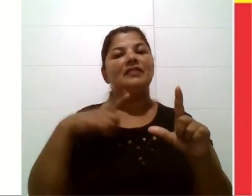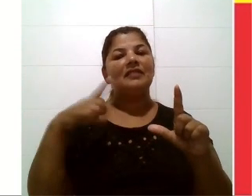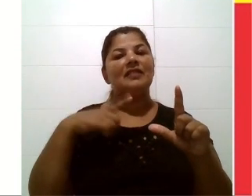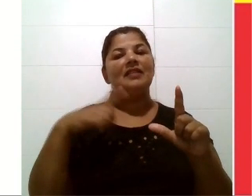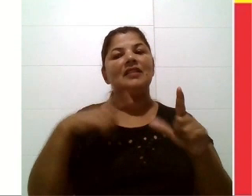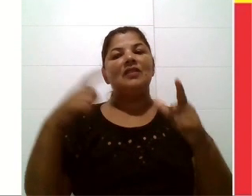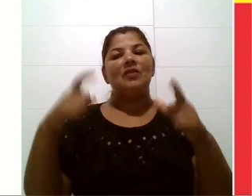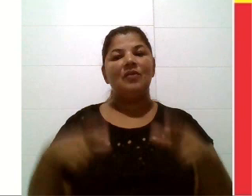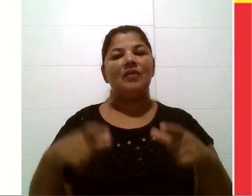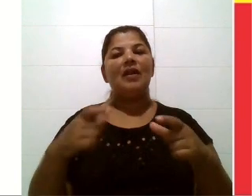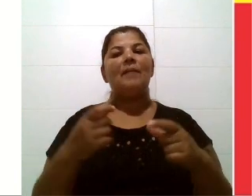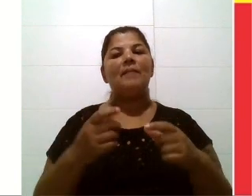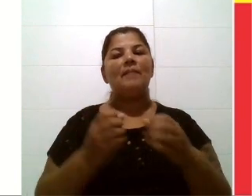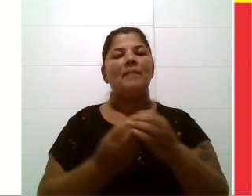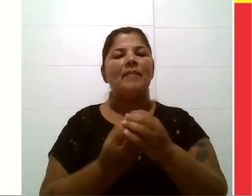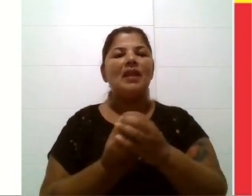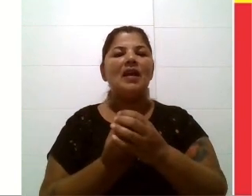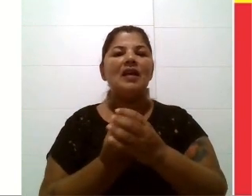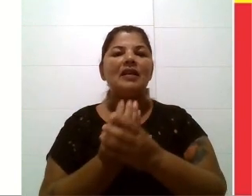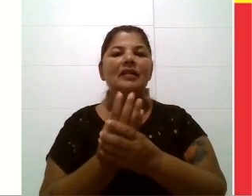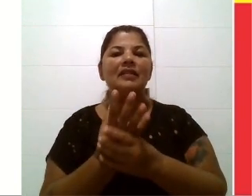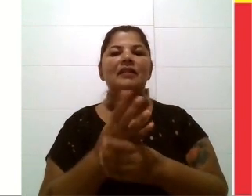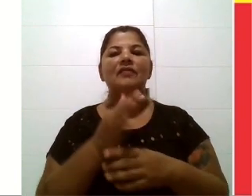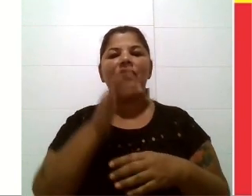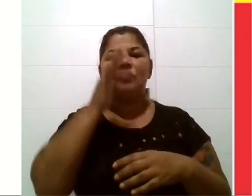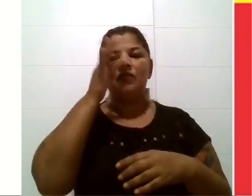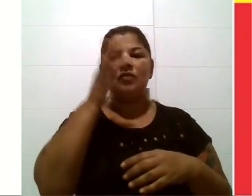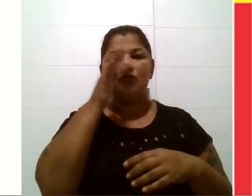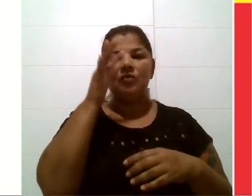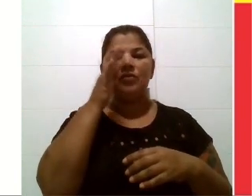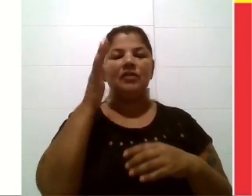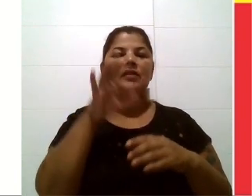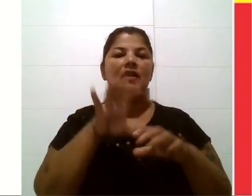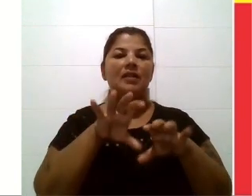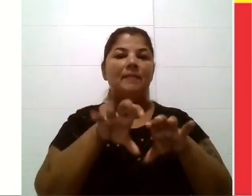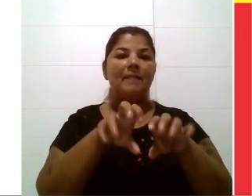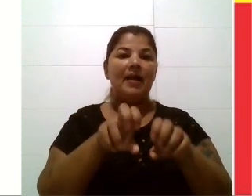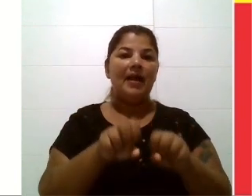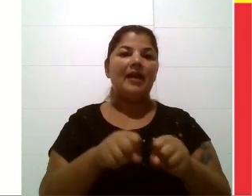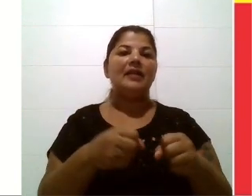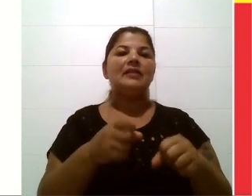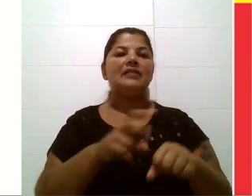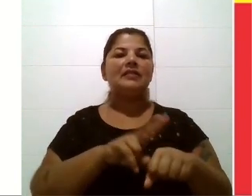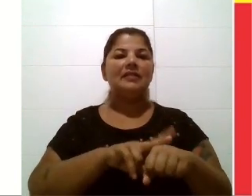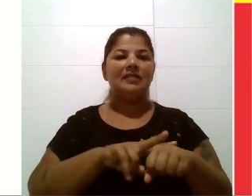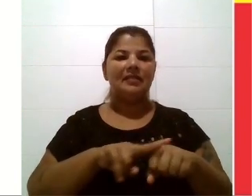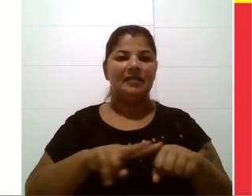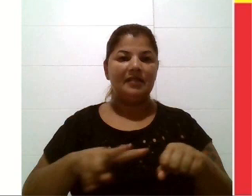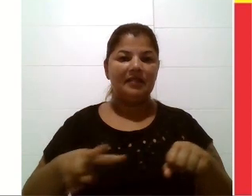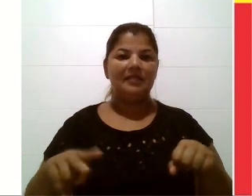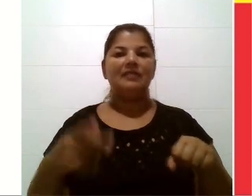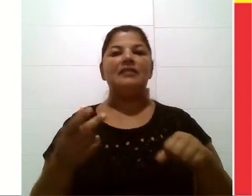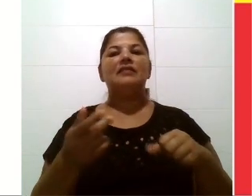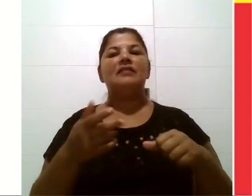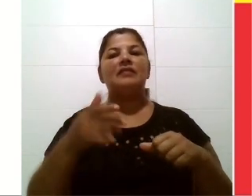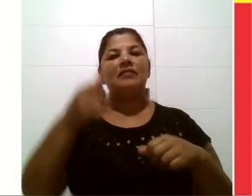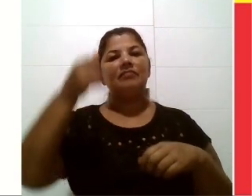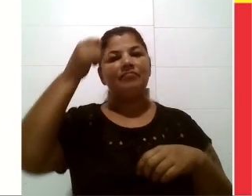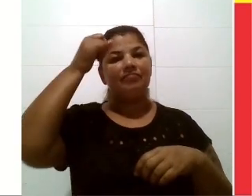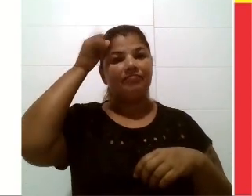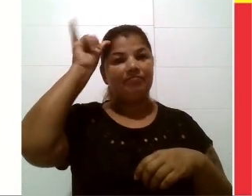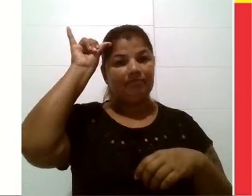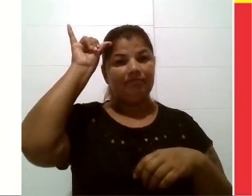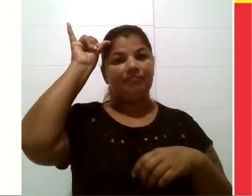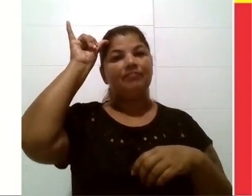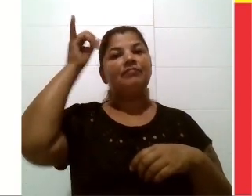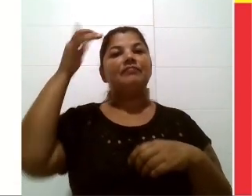de criação de animais, vê muitas frutas, legumes. Você também consegue ver grãos, você consegue ver o gado. Então,